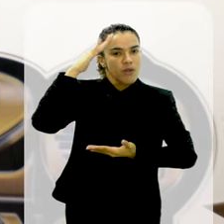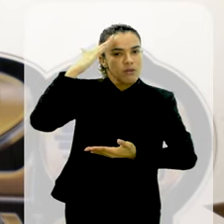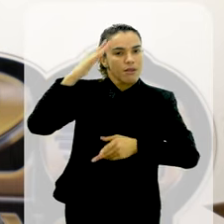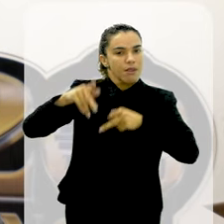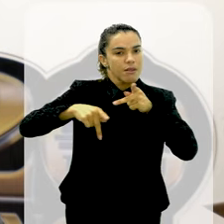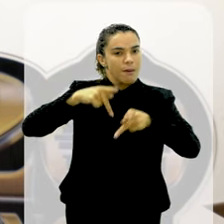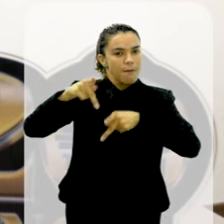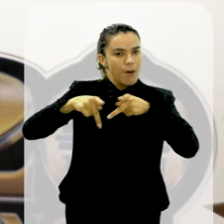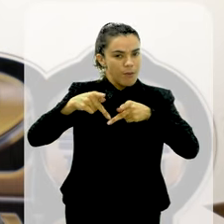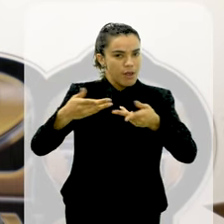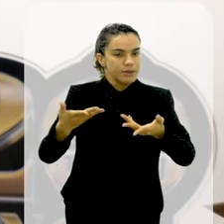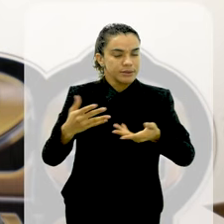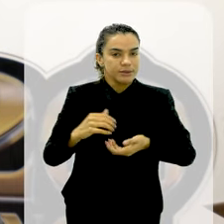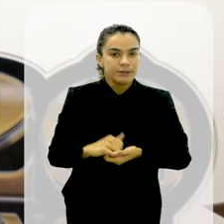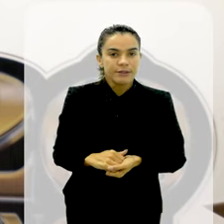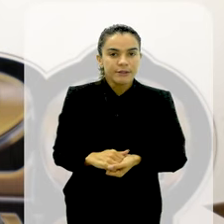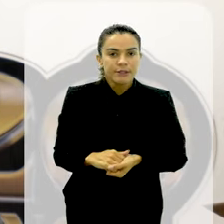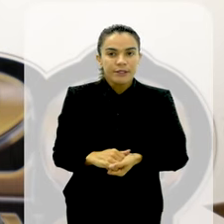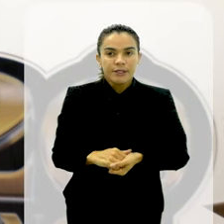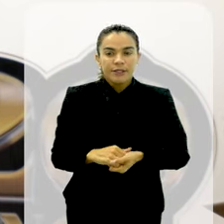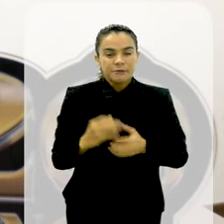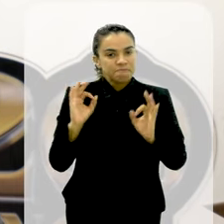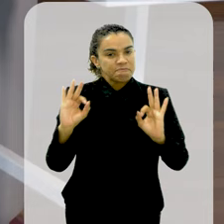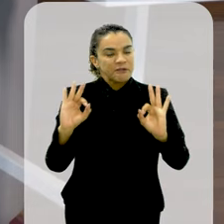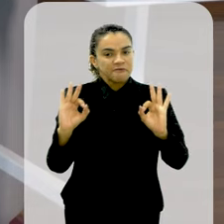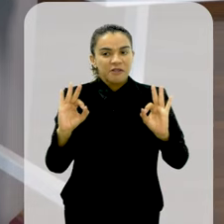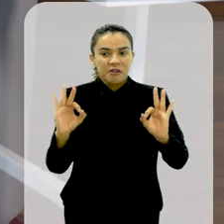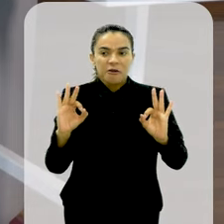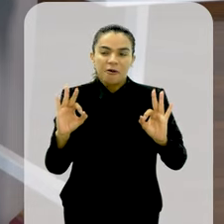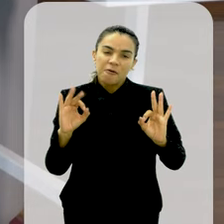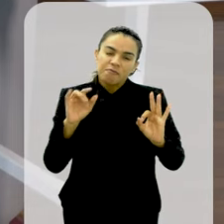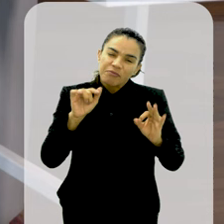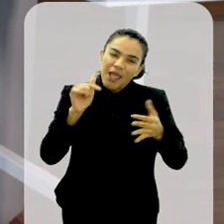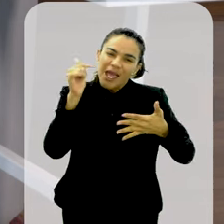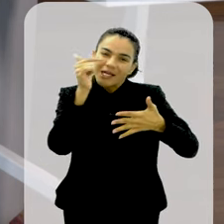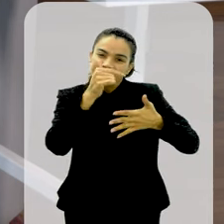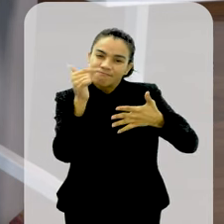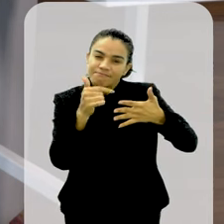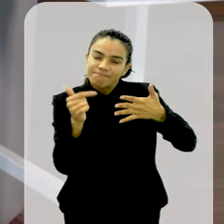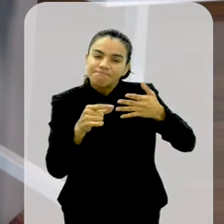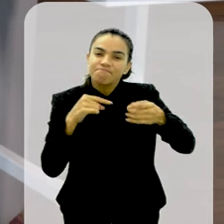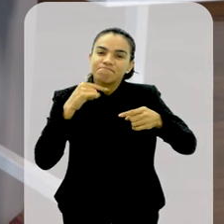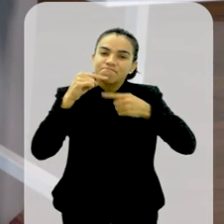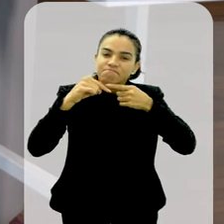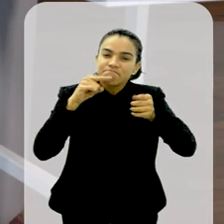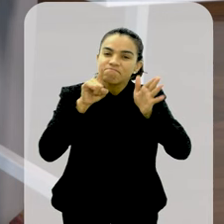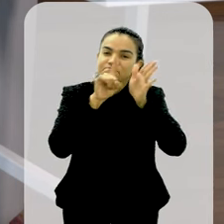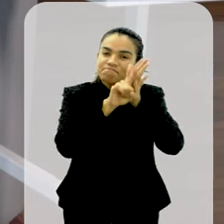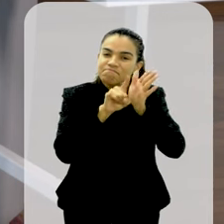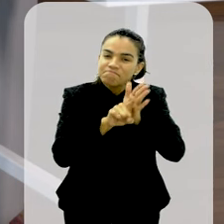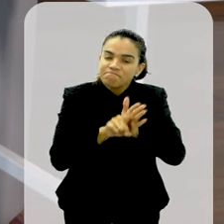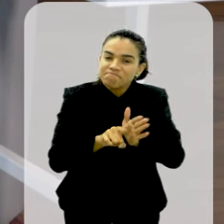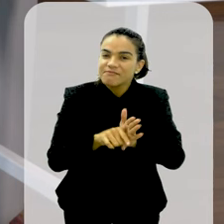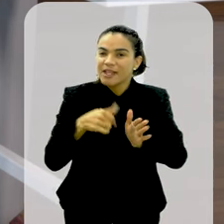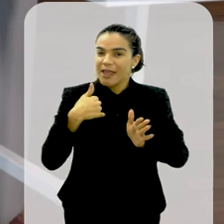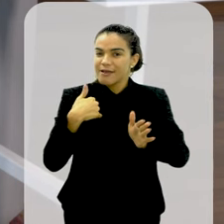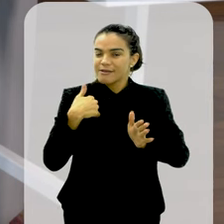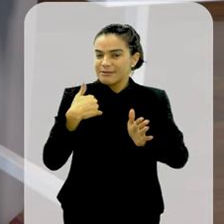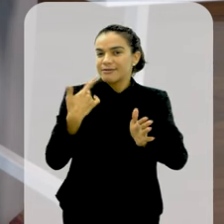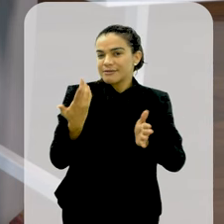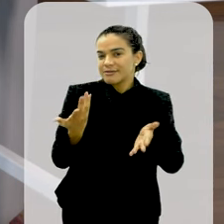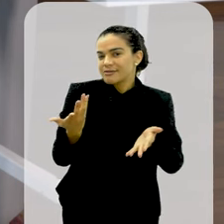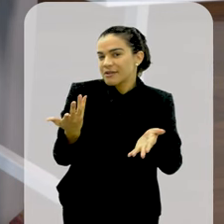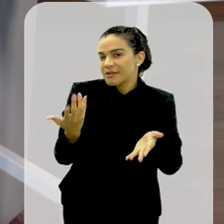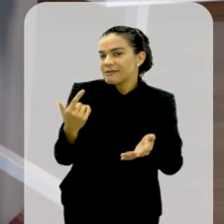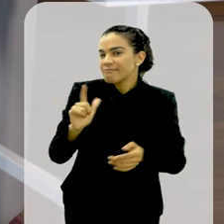o entendimento da própria festa. Perfeito. Enfim, são questionamentos que há anos a gente ouve